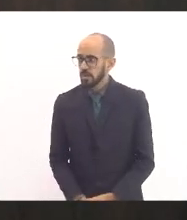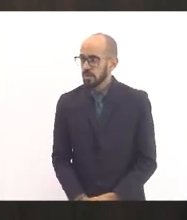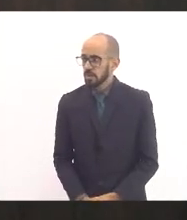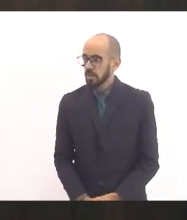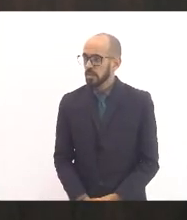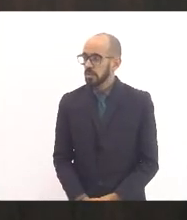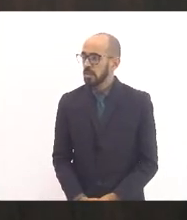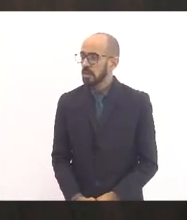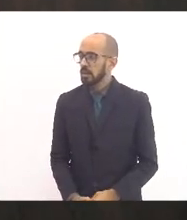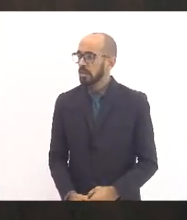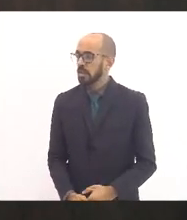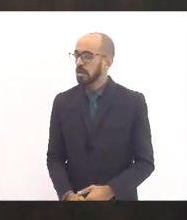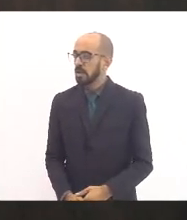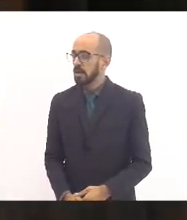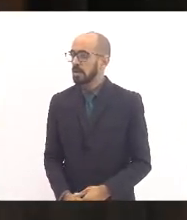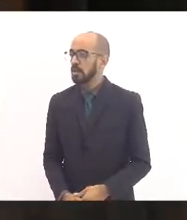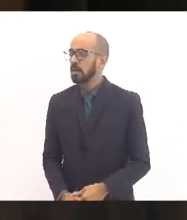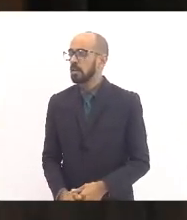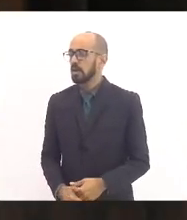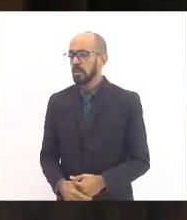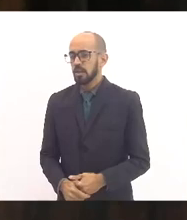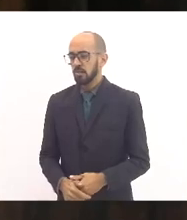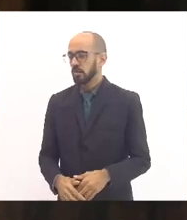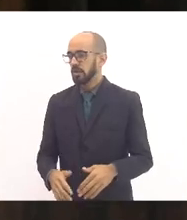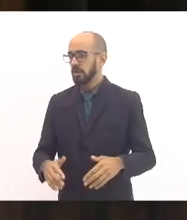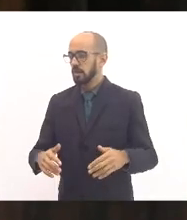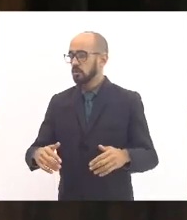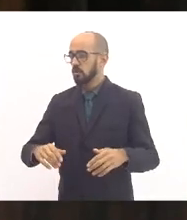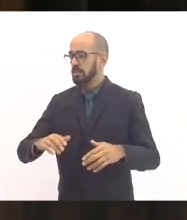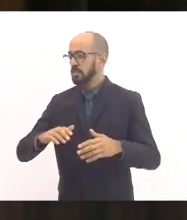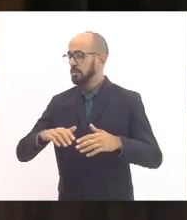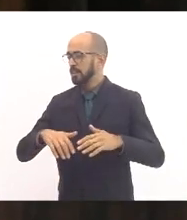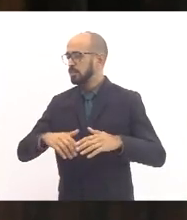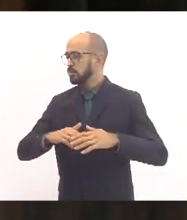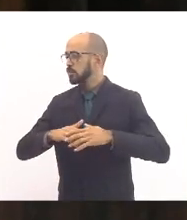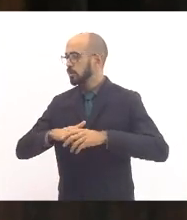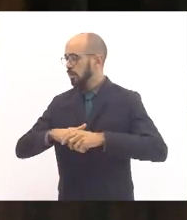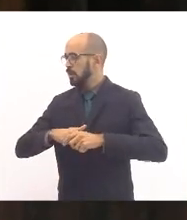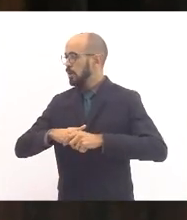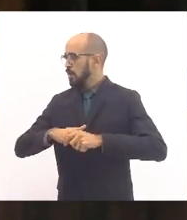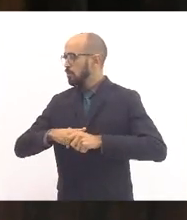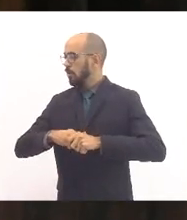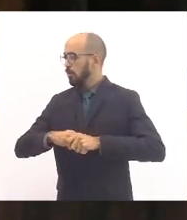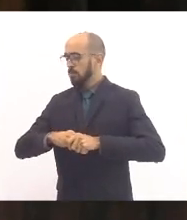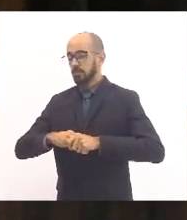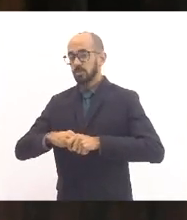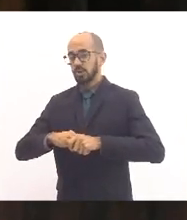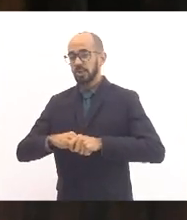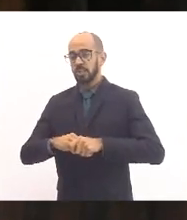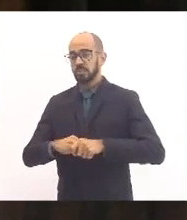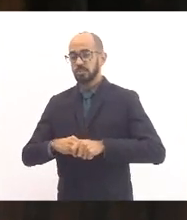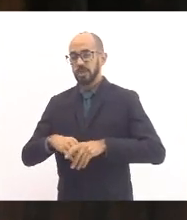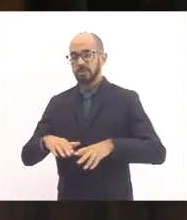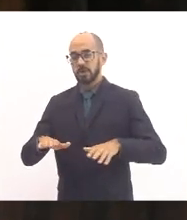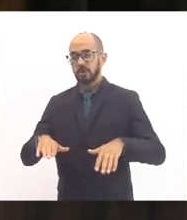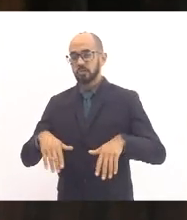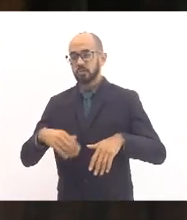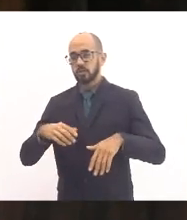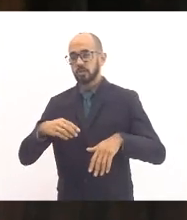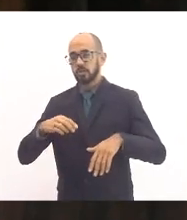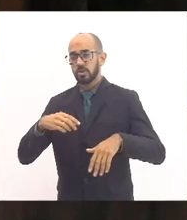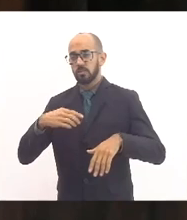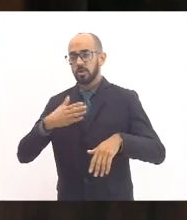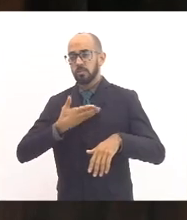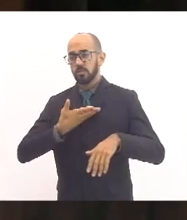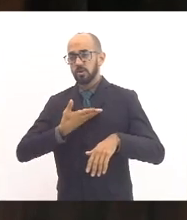apresente além da Secretaria de Estado estão presente o meu amigo Márcio